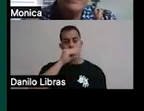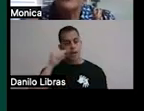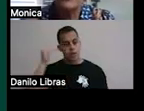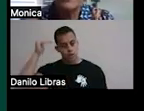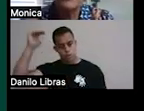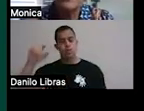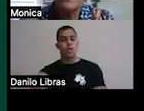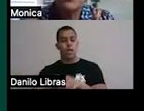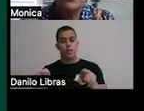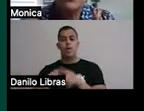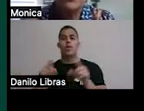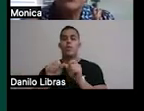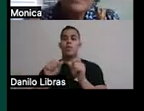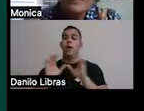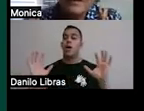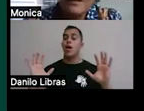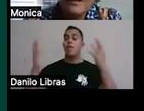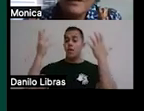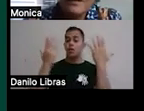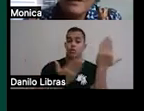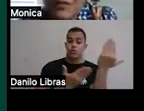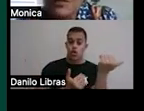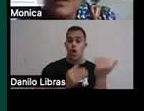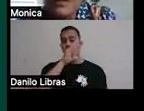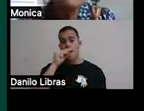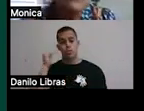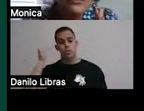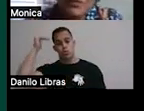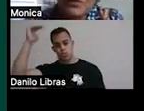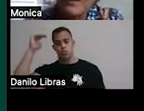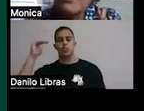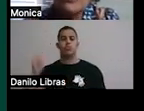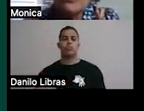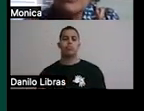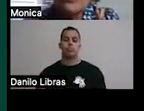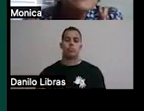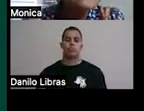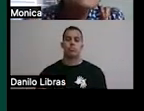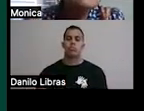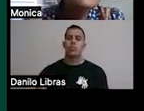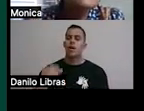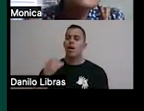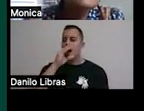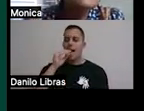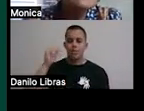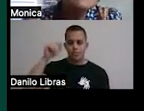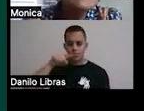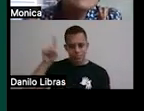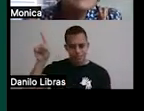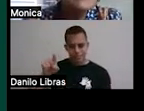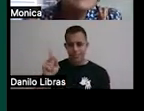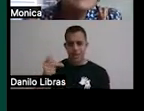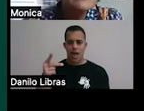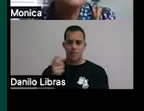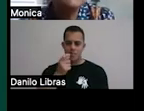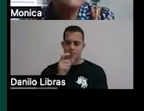também eventos para jovens e adultos. E adultos ficam com um acento, eu não sei por quê, desculpe. E então,